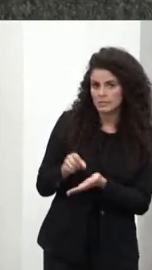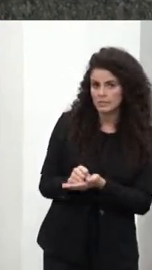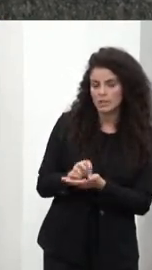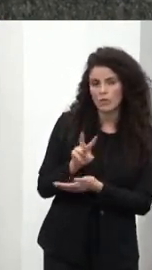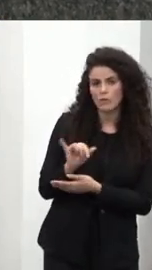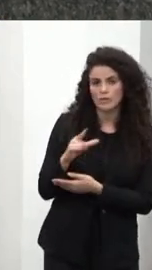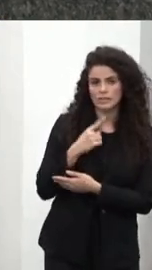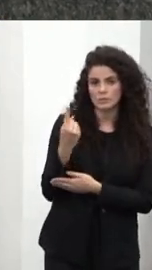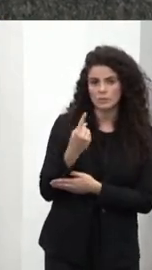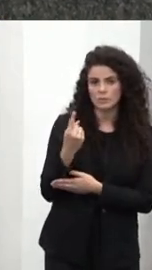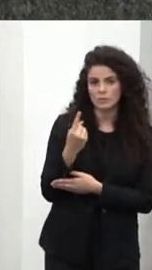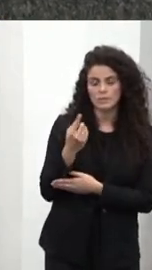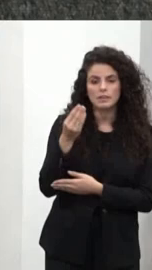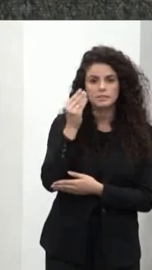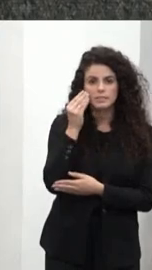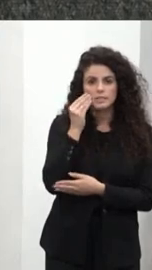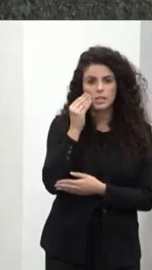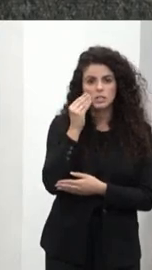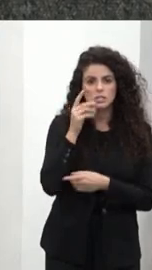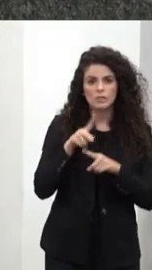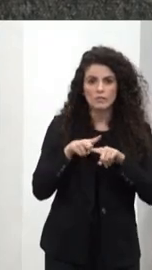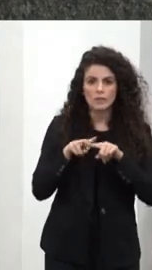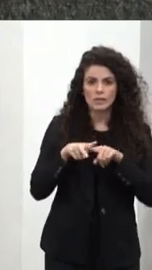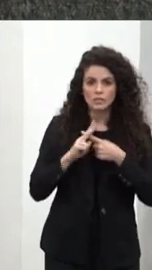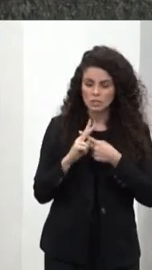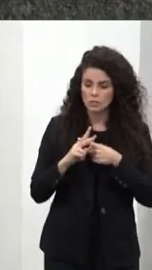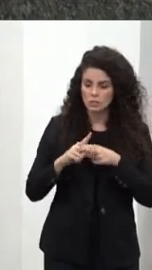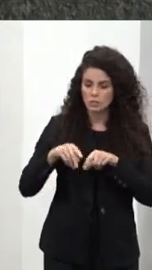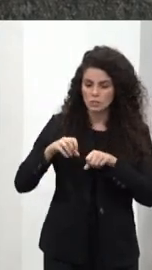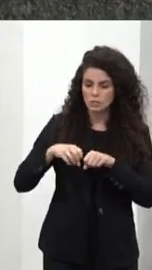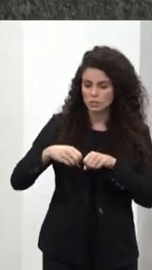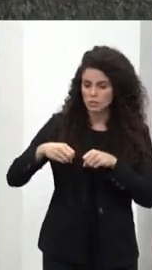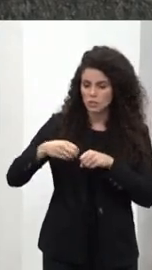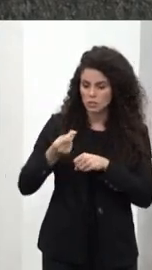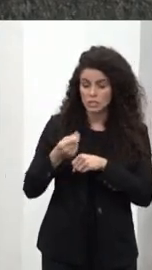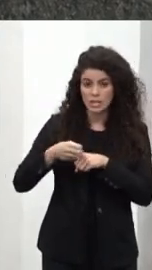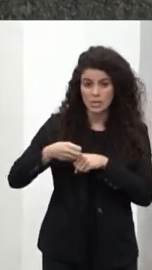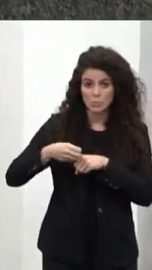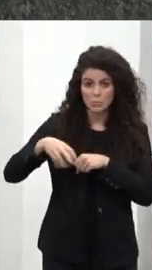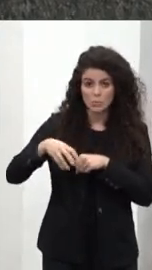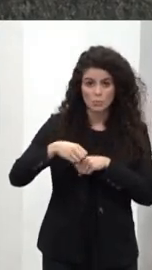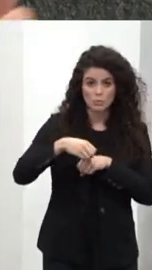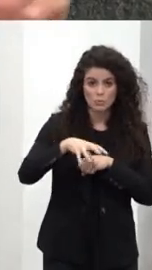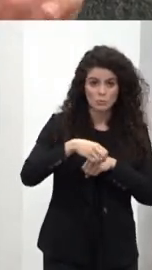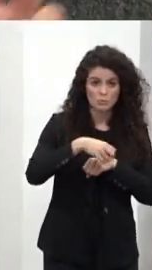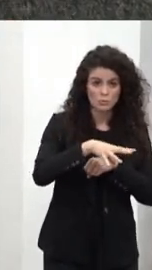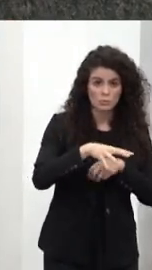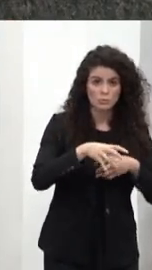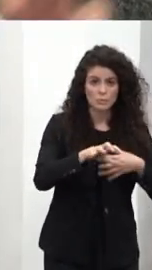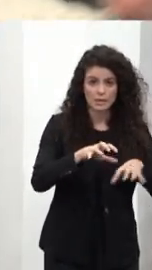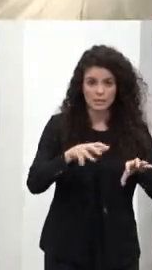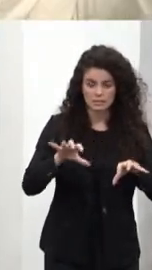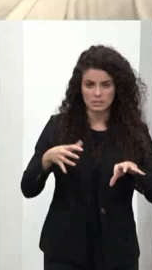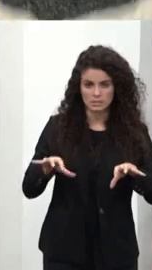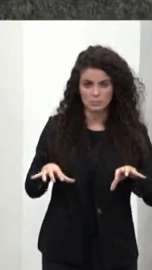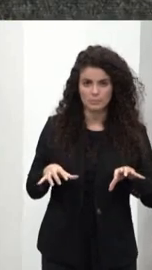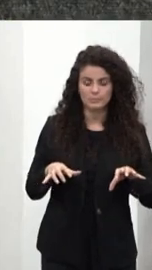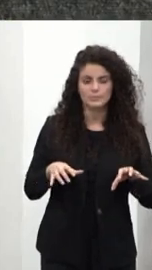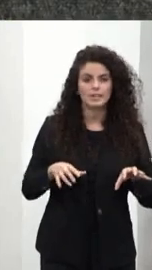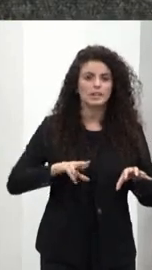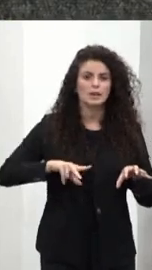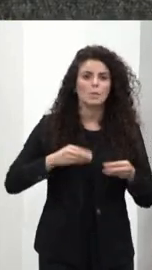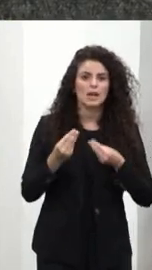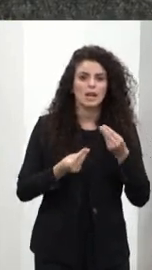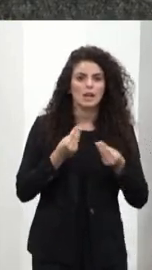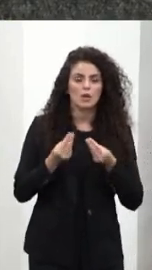um primeiro momento de redistribuição para municípios que solicitaram então não é aquela como final de Blan que